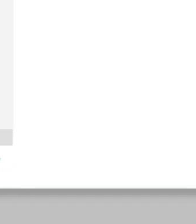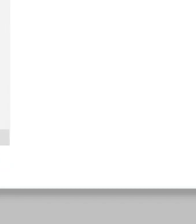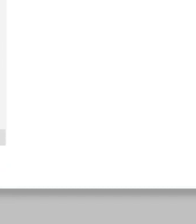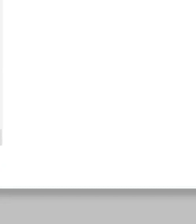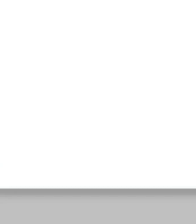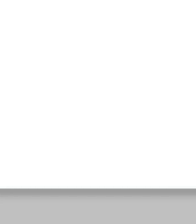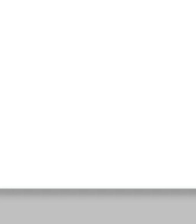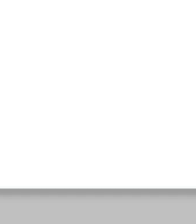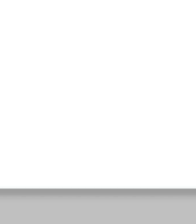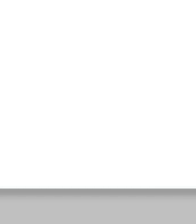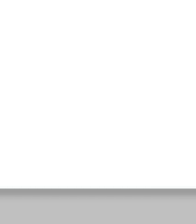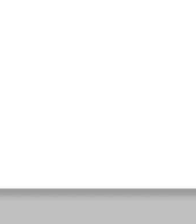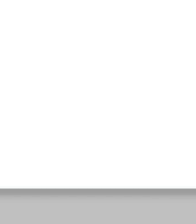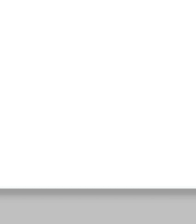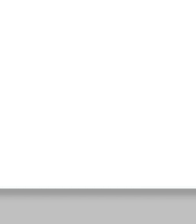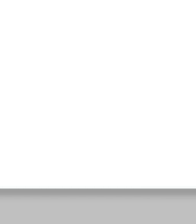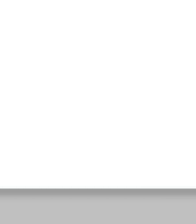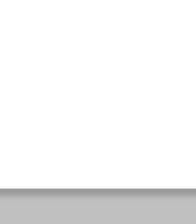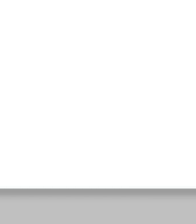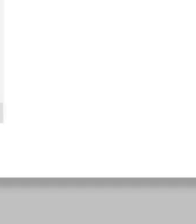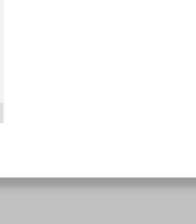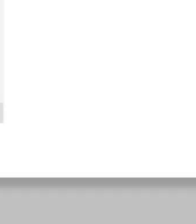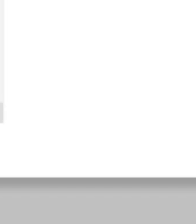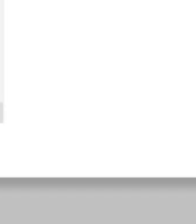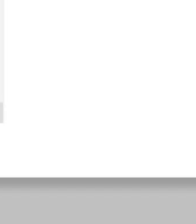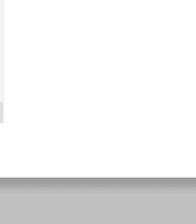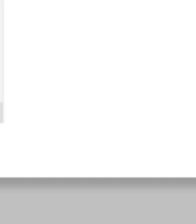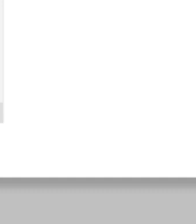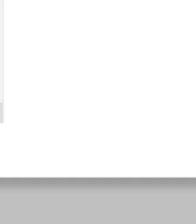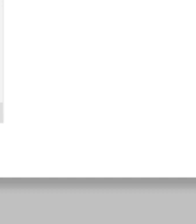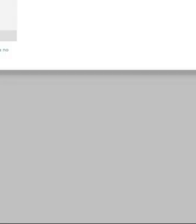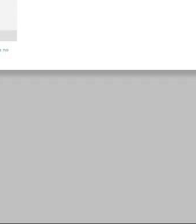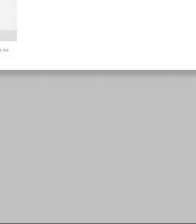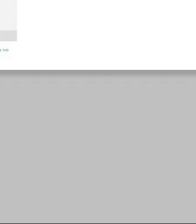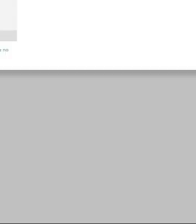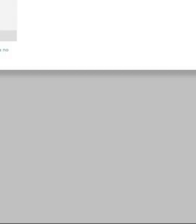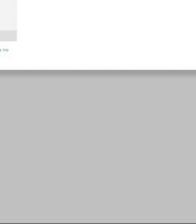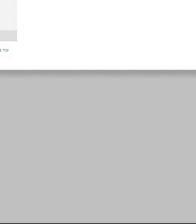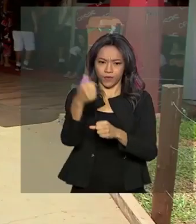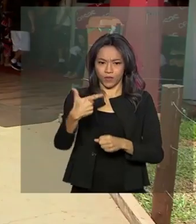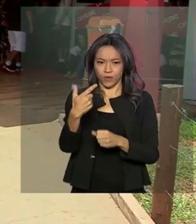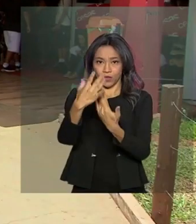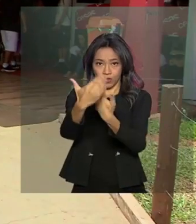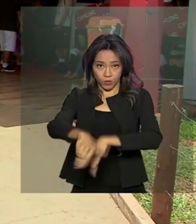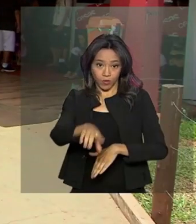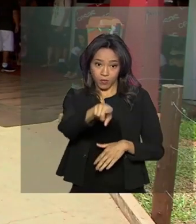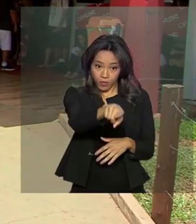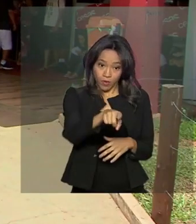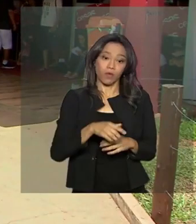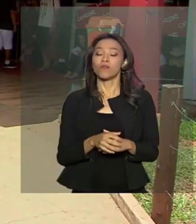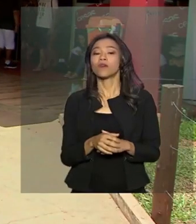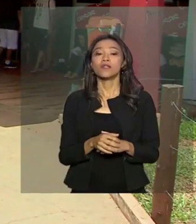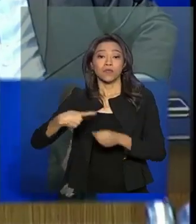vagas o estudante usa a nota que obteve no enem para disputar uma vaga no sisu o último enem